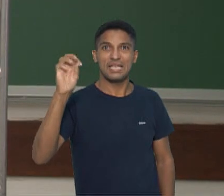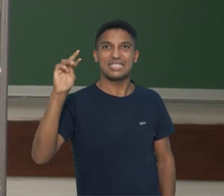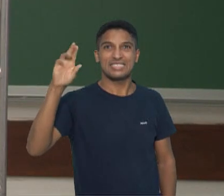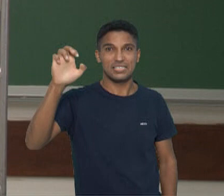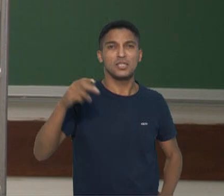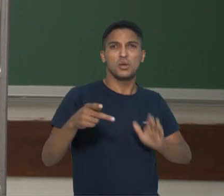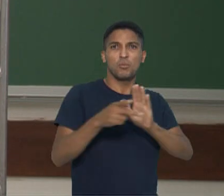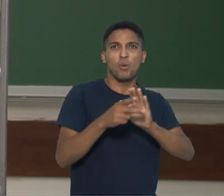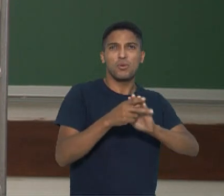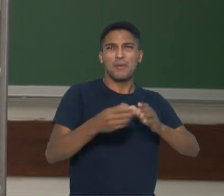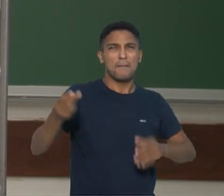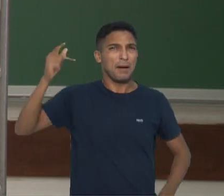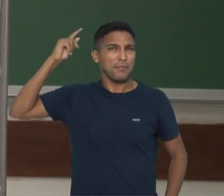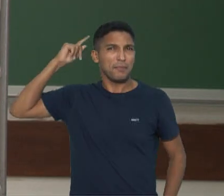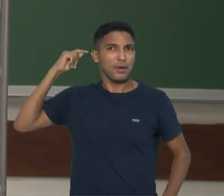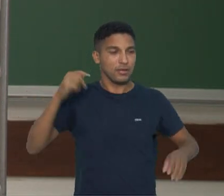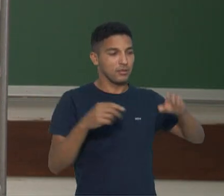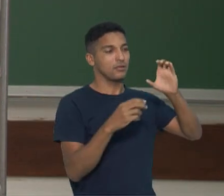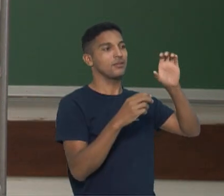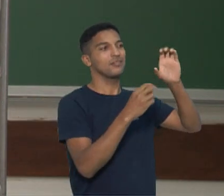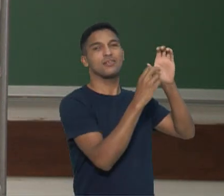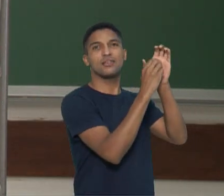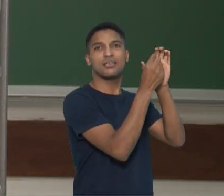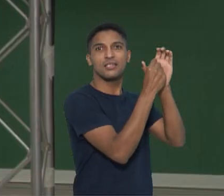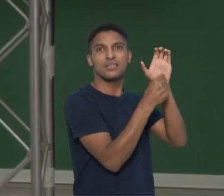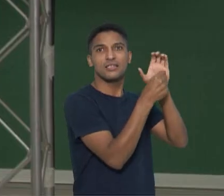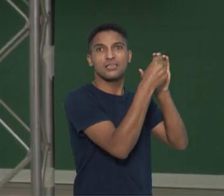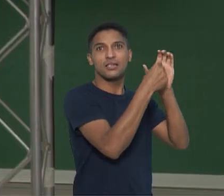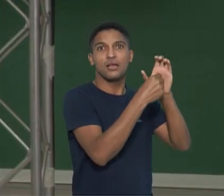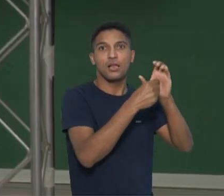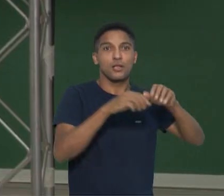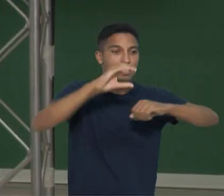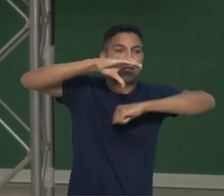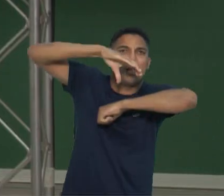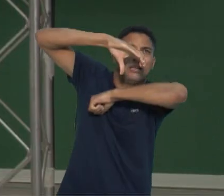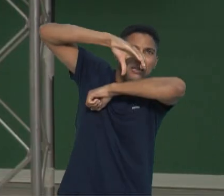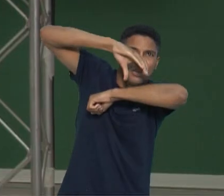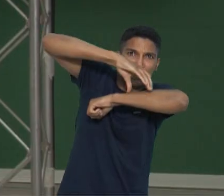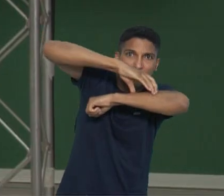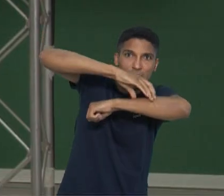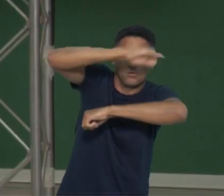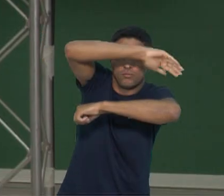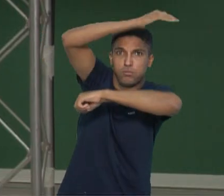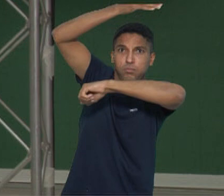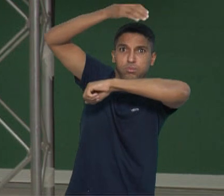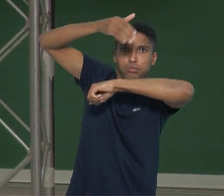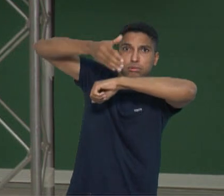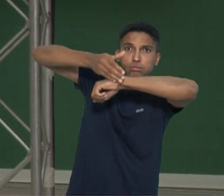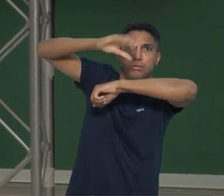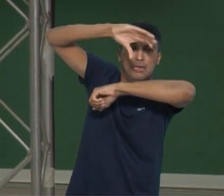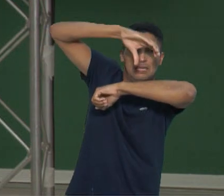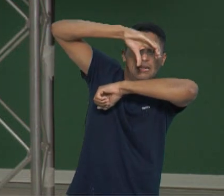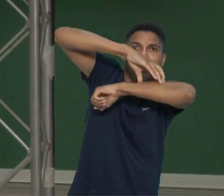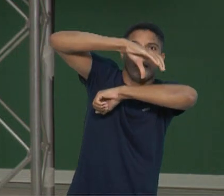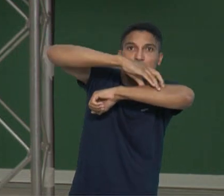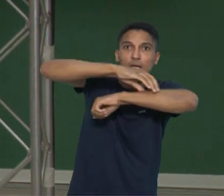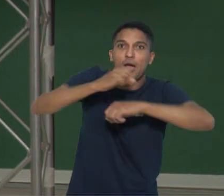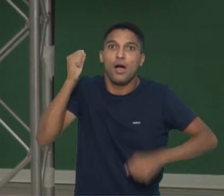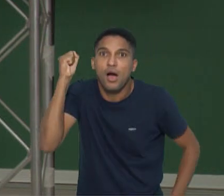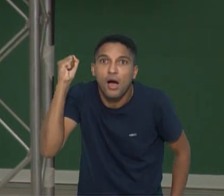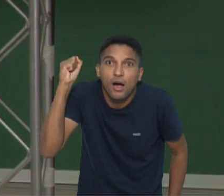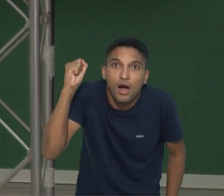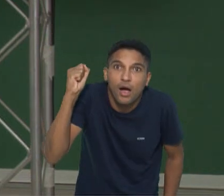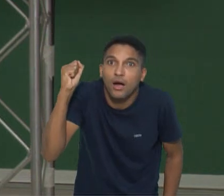rupestre. Esse desenho, pessoal, o que acontecia lá na arte rupestre? O que eles acreditavam quando eles desenhavam esses animais nas paredes das